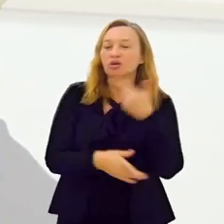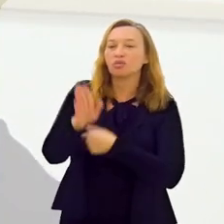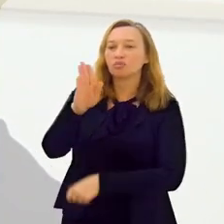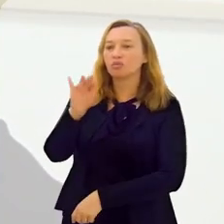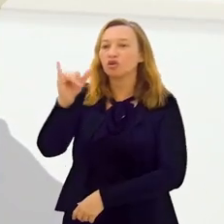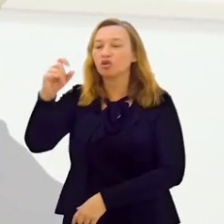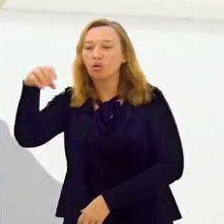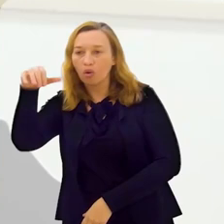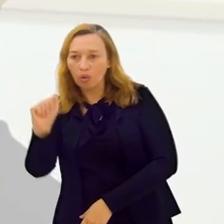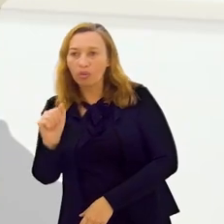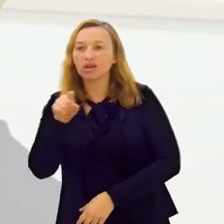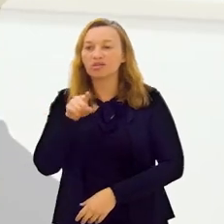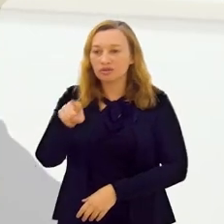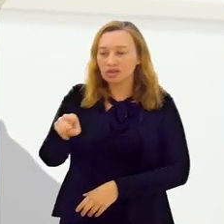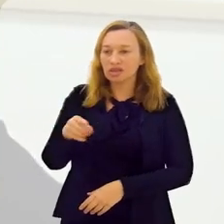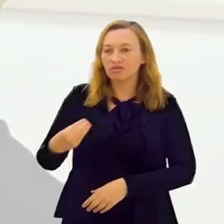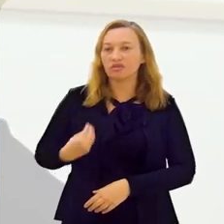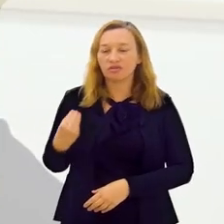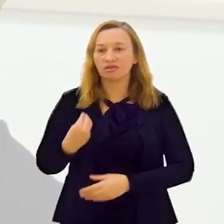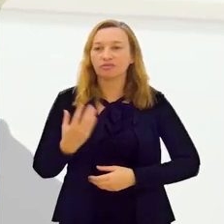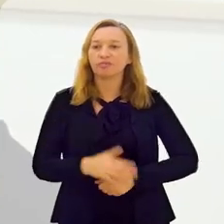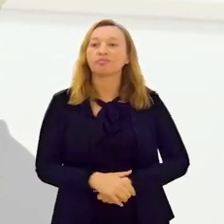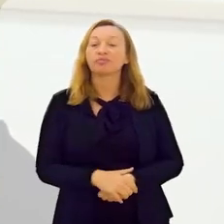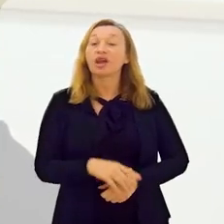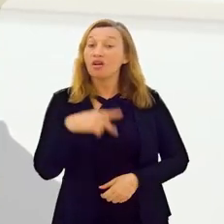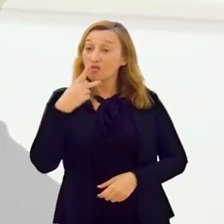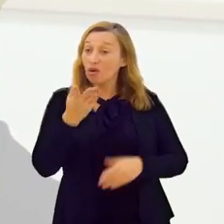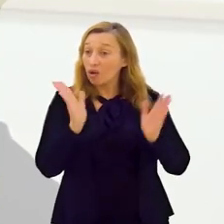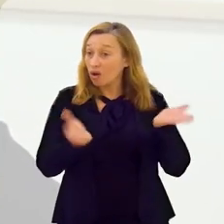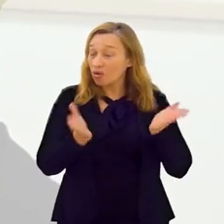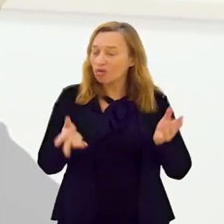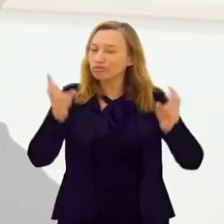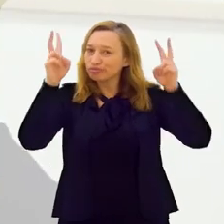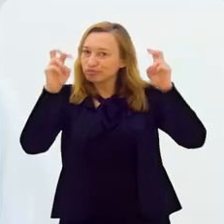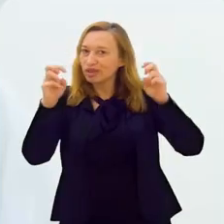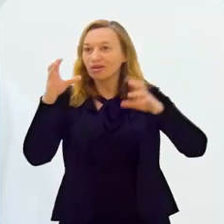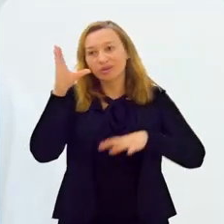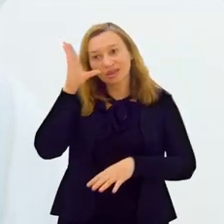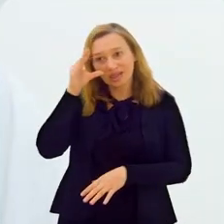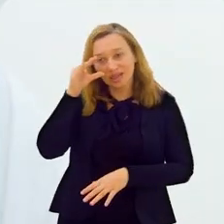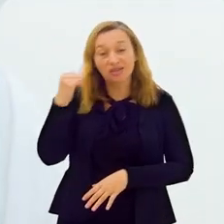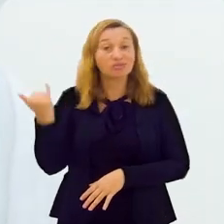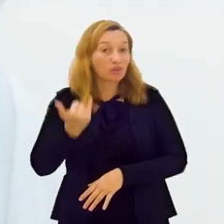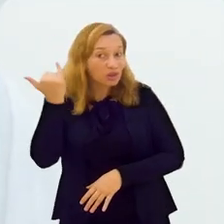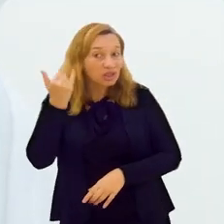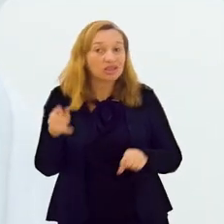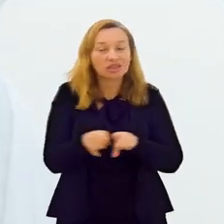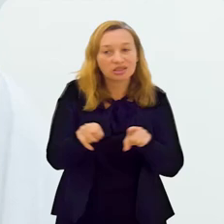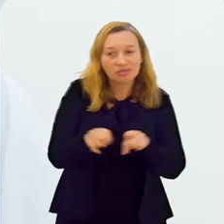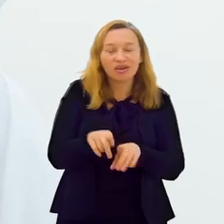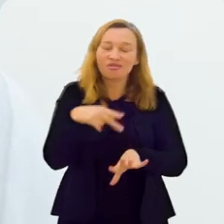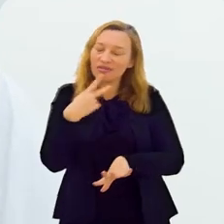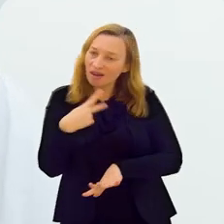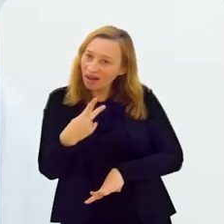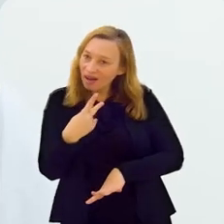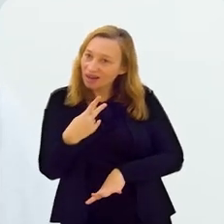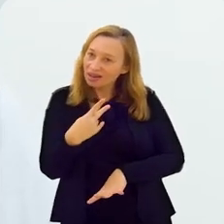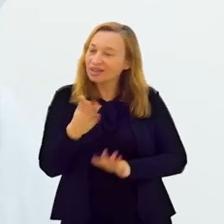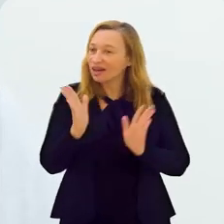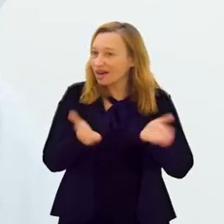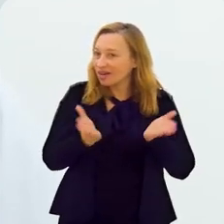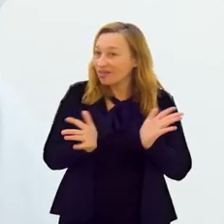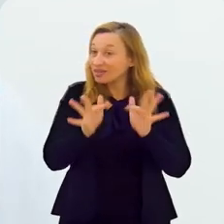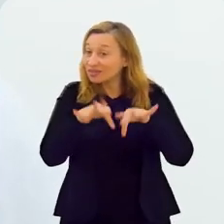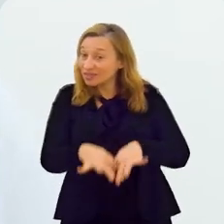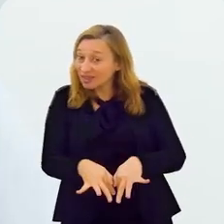a natureza e respeitando o bioma em que vocês estão localizados. Você falou agora sobre um tema super interessante e importante também da